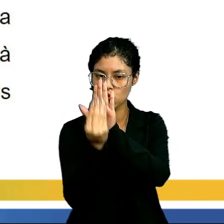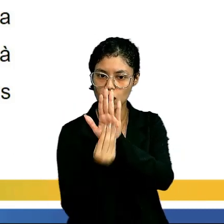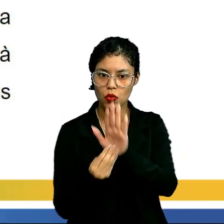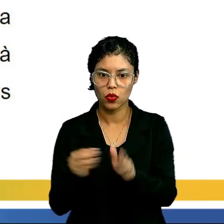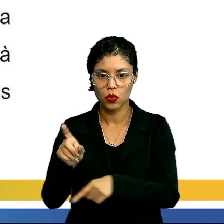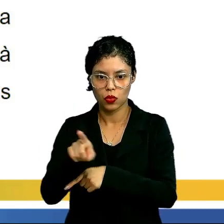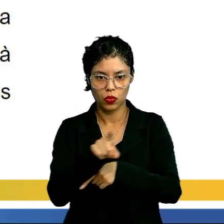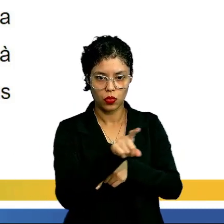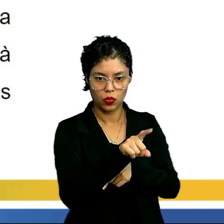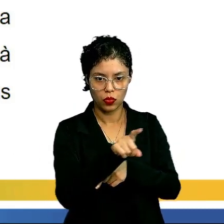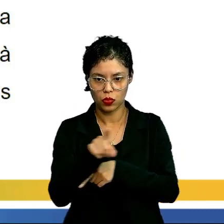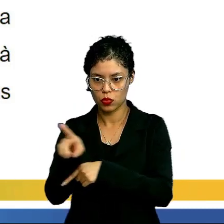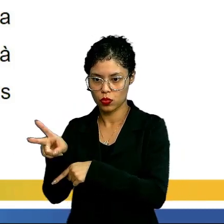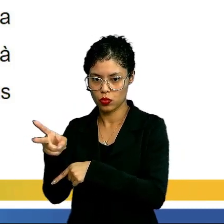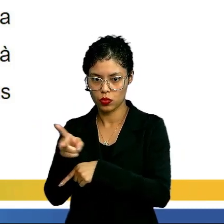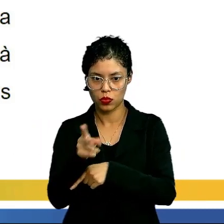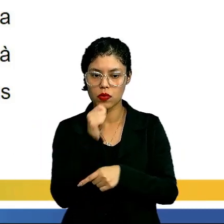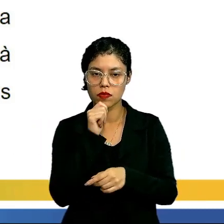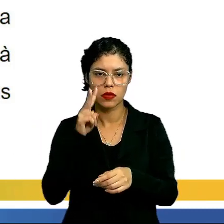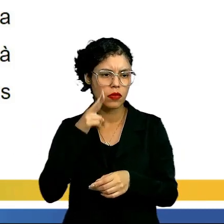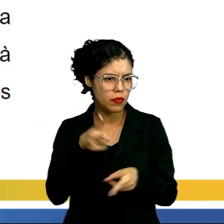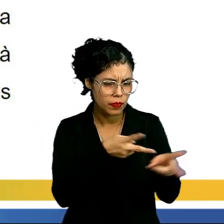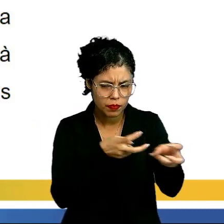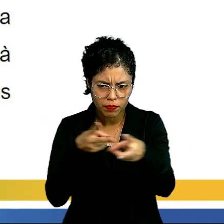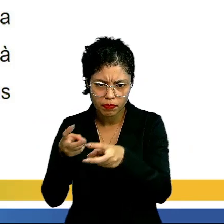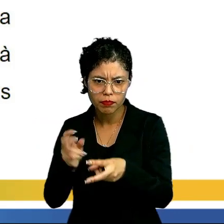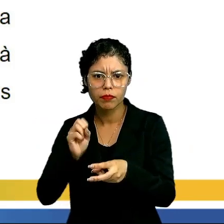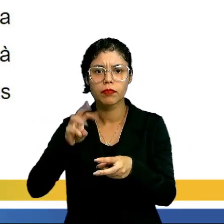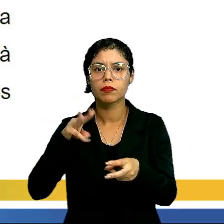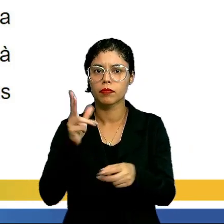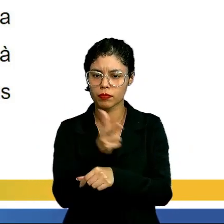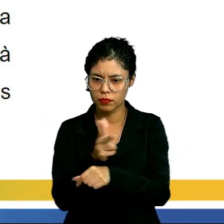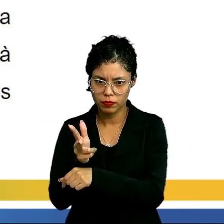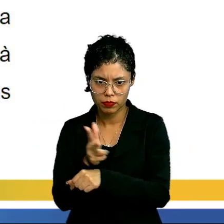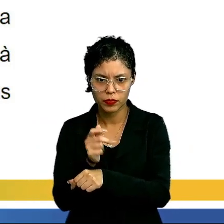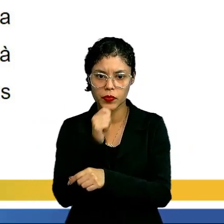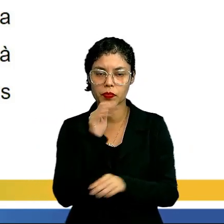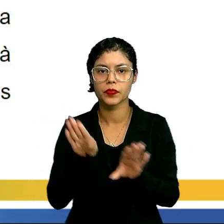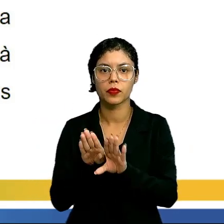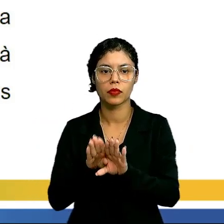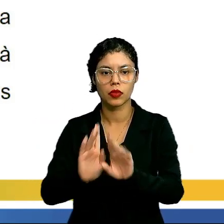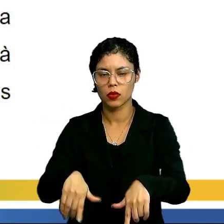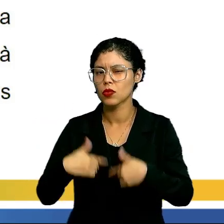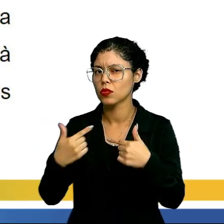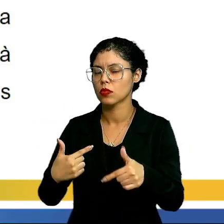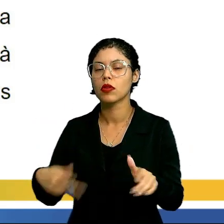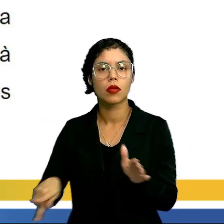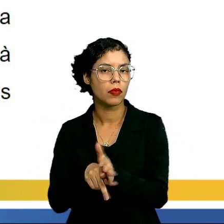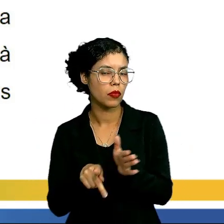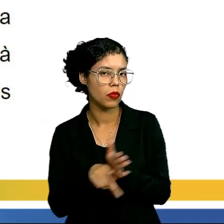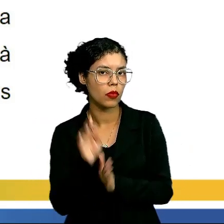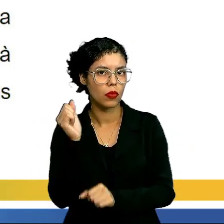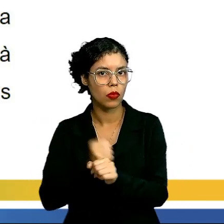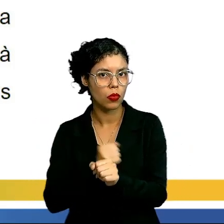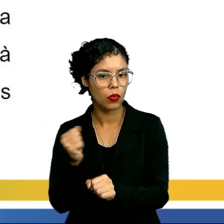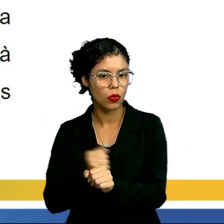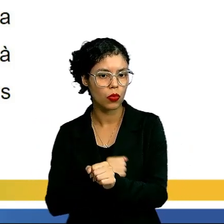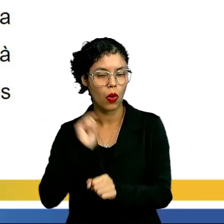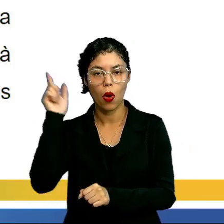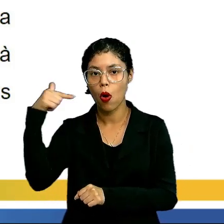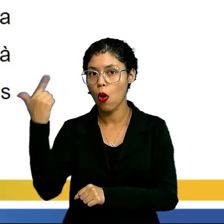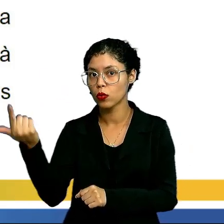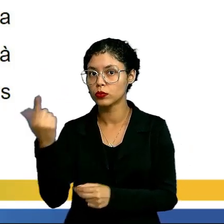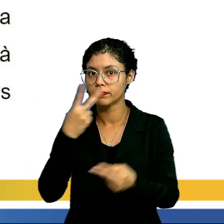de reconhecimento facial também, elas ajudam bastante. E também um combate à impunidade e a construção de